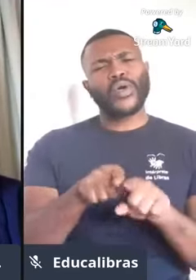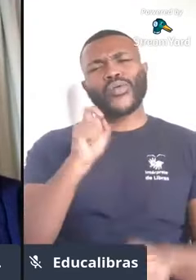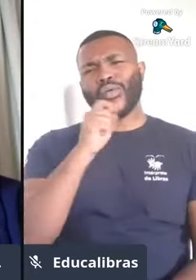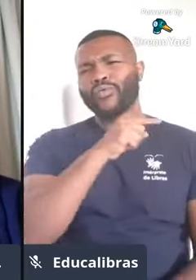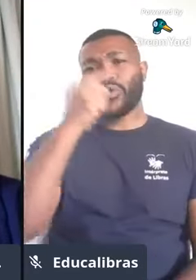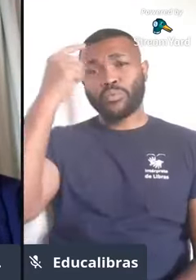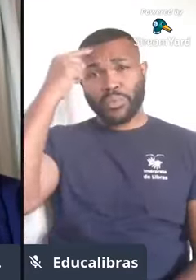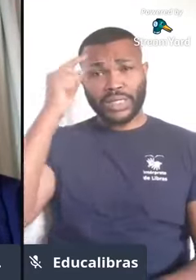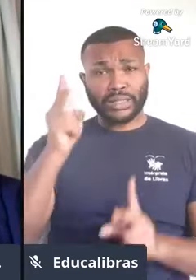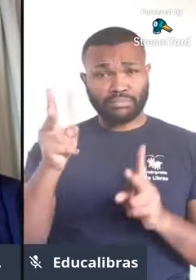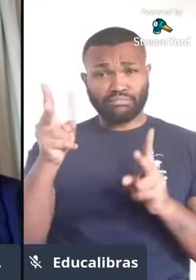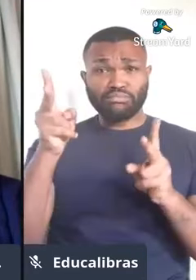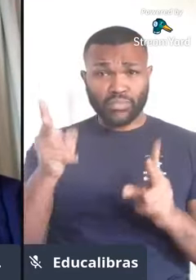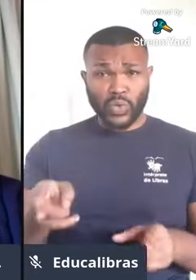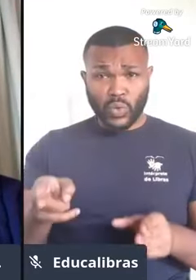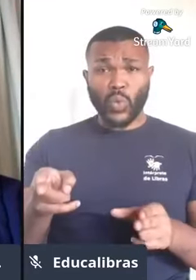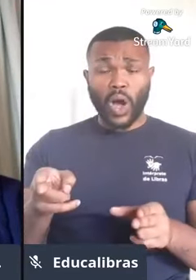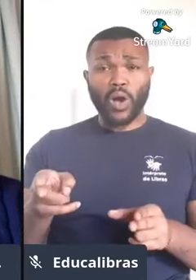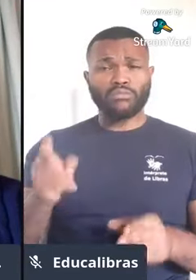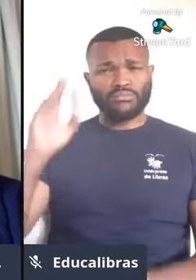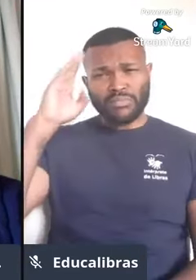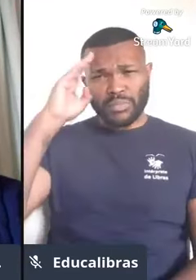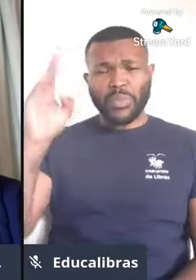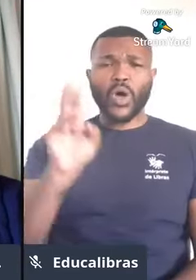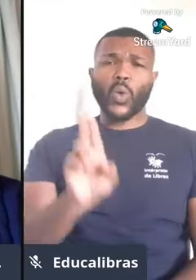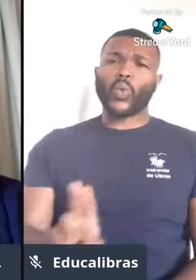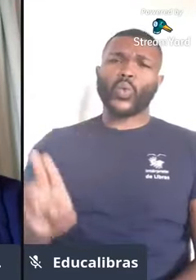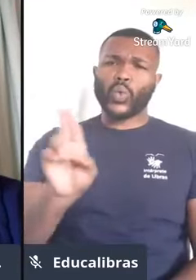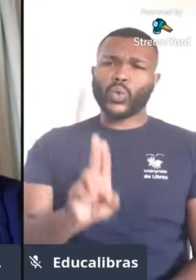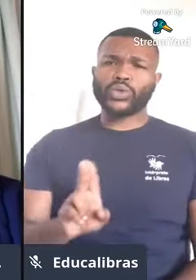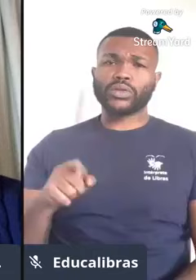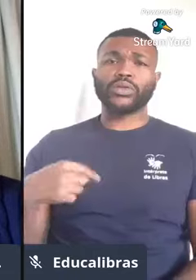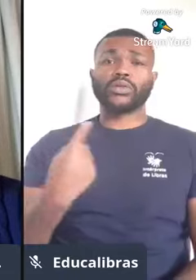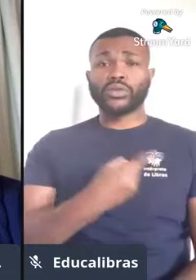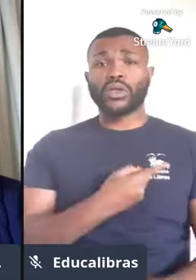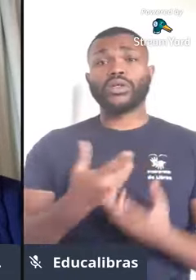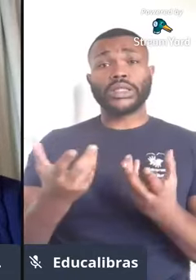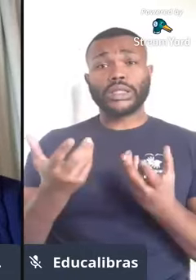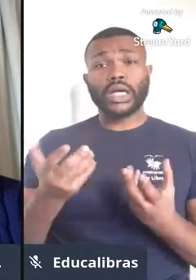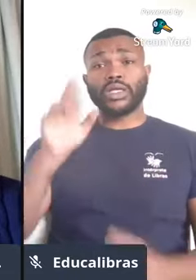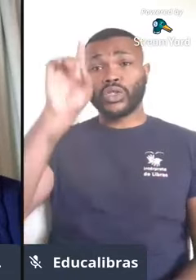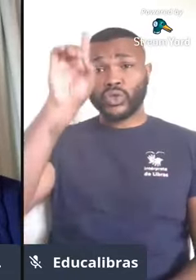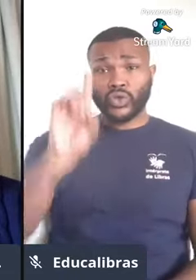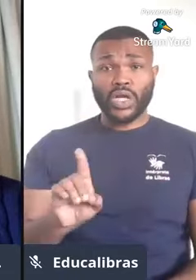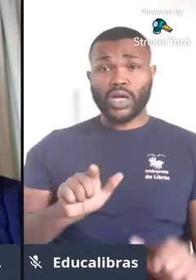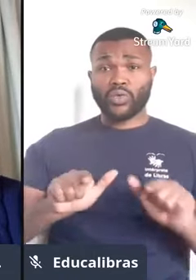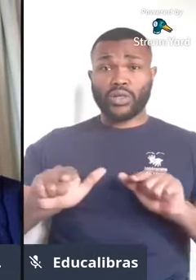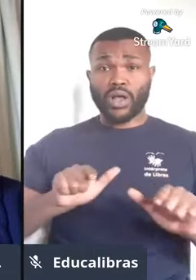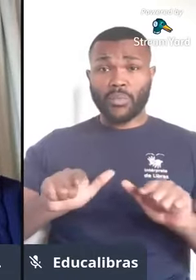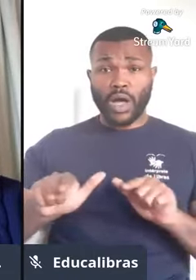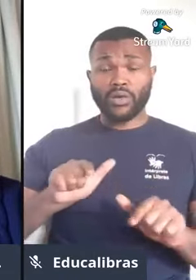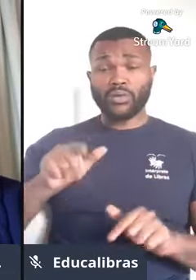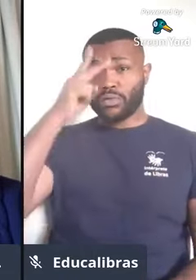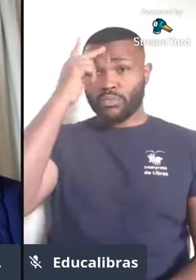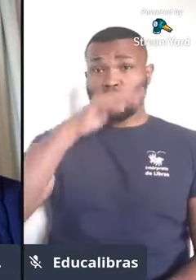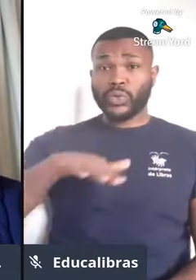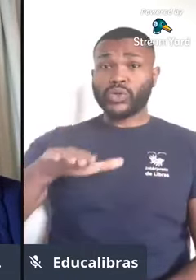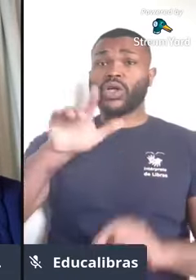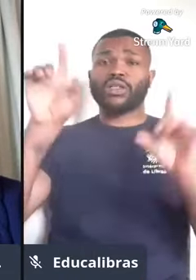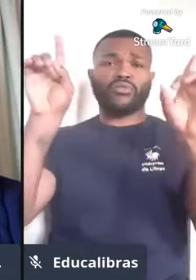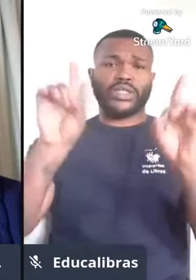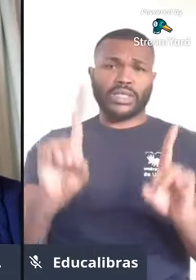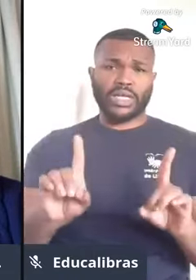de que a principal ferramenta legal que nós dispomos para garantir o direito ao trabalho para as pessoas com deficiência é a lei de cotas. daí